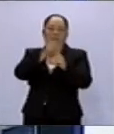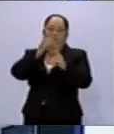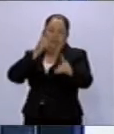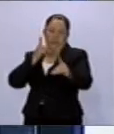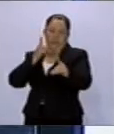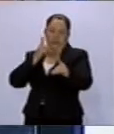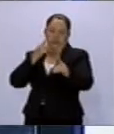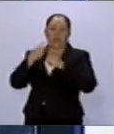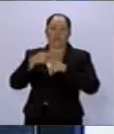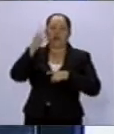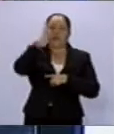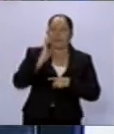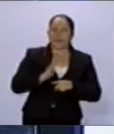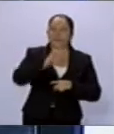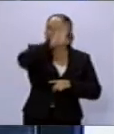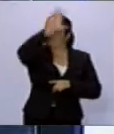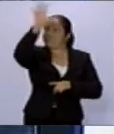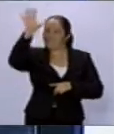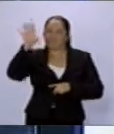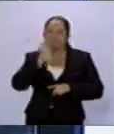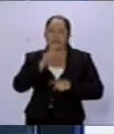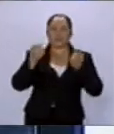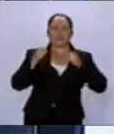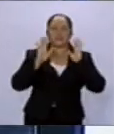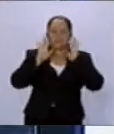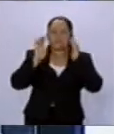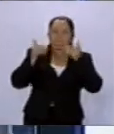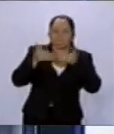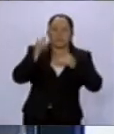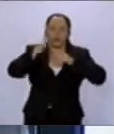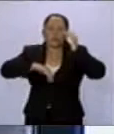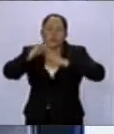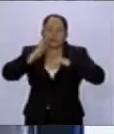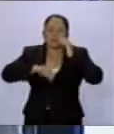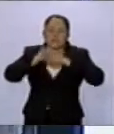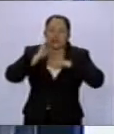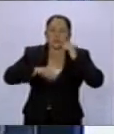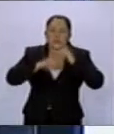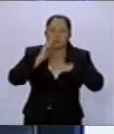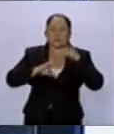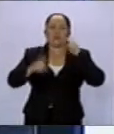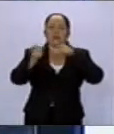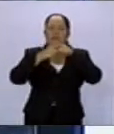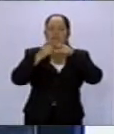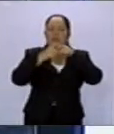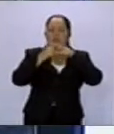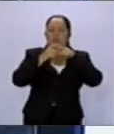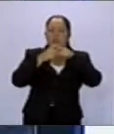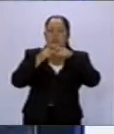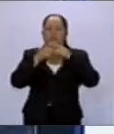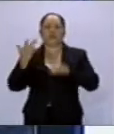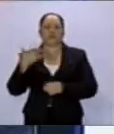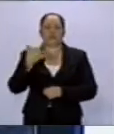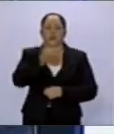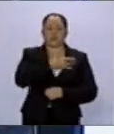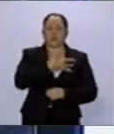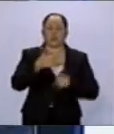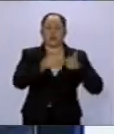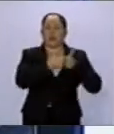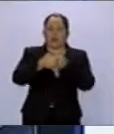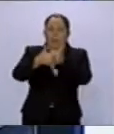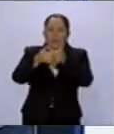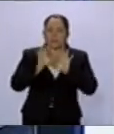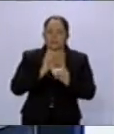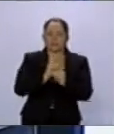é preciso que se dê atenção e que se qualifica ainda mais os mecanismos de telemedicina e de tele saúde e os aspectos de acompanhamento